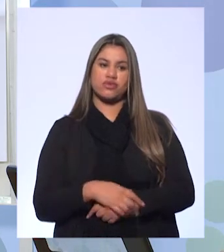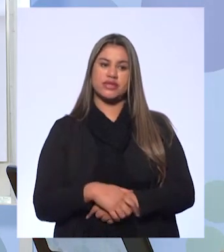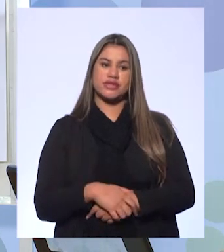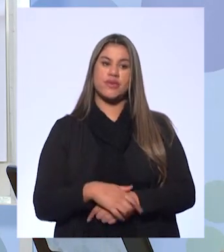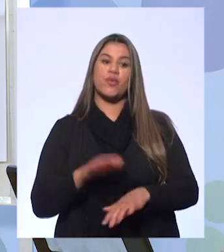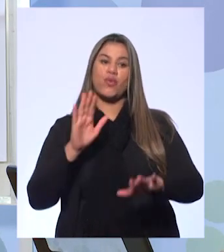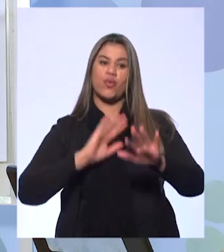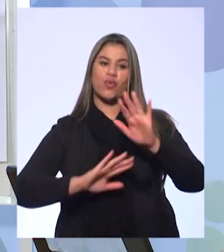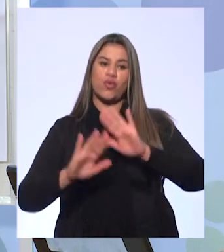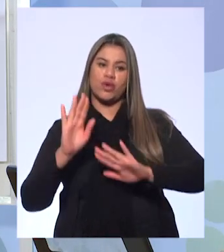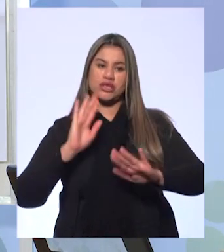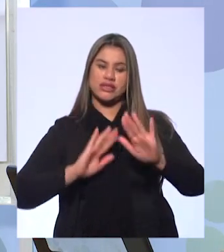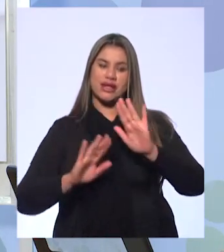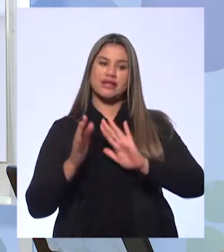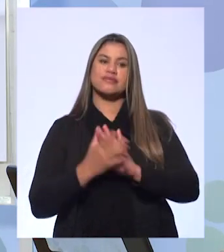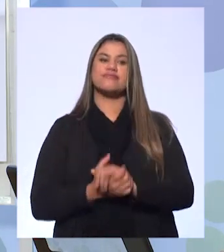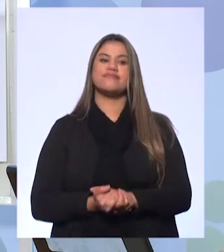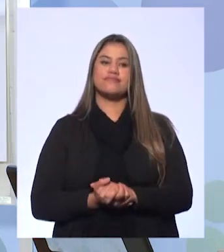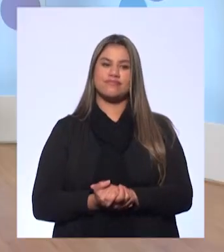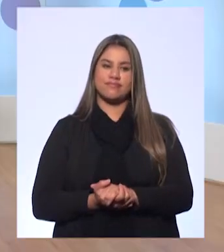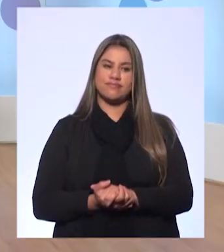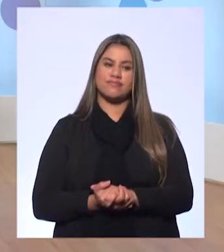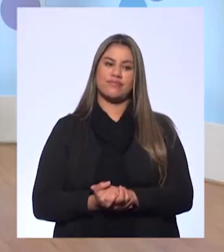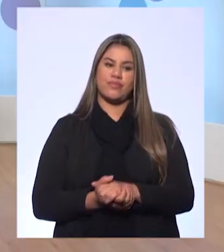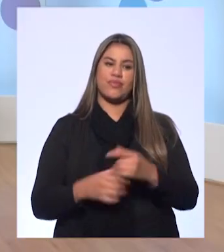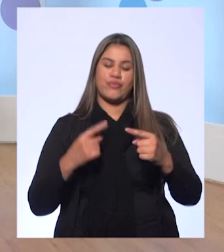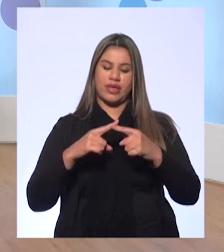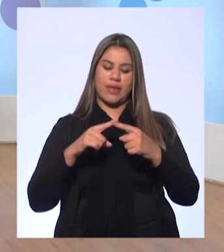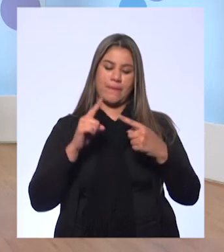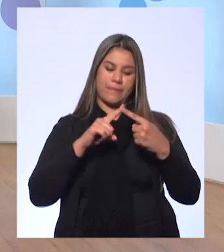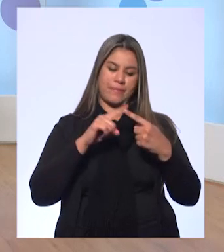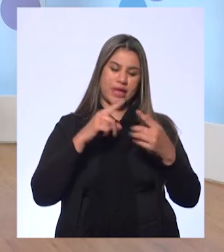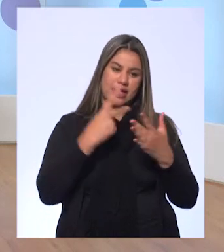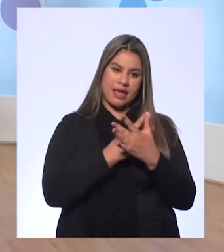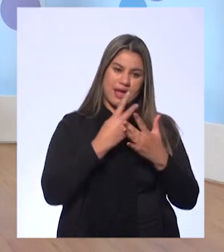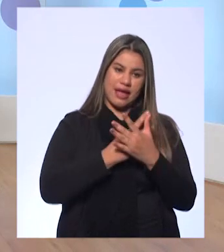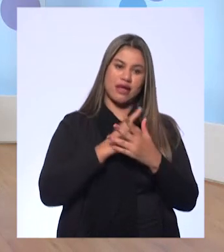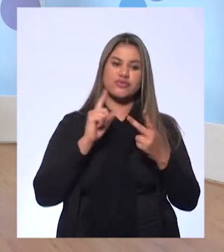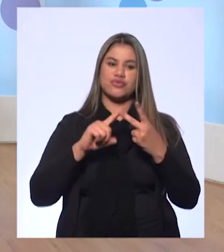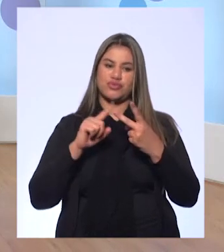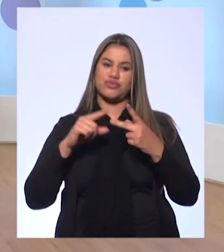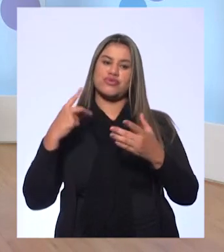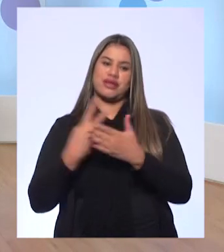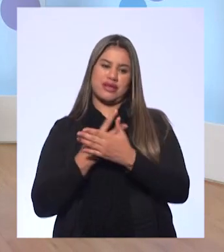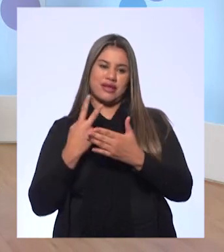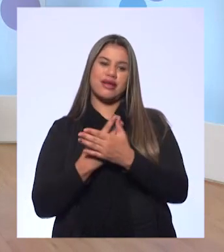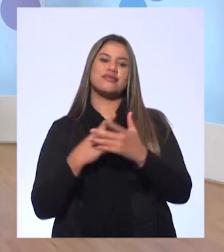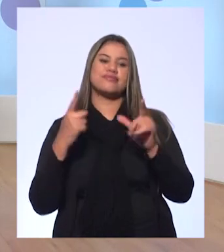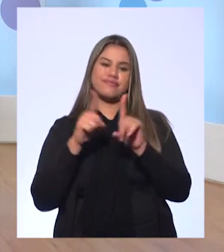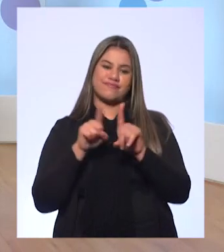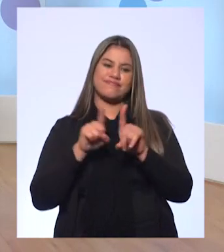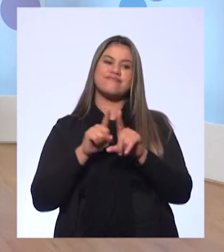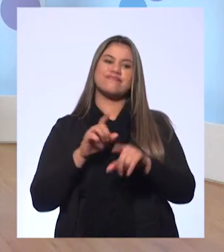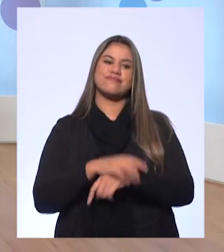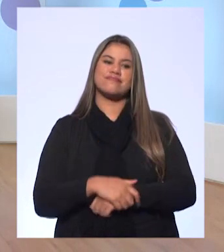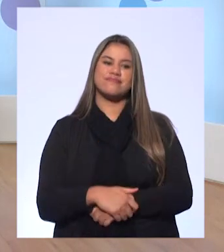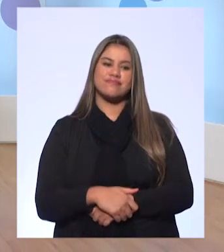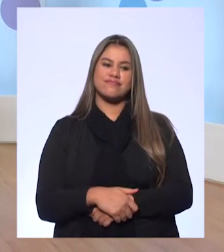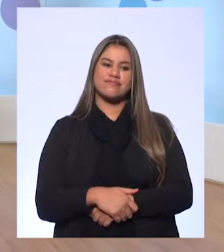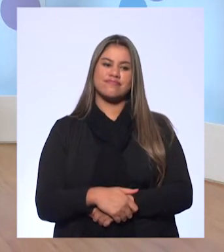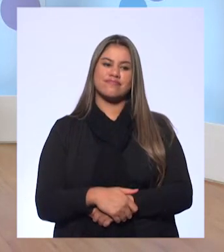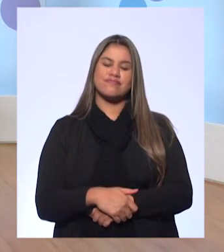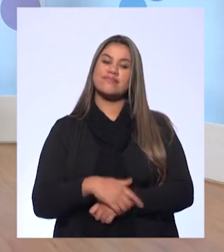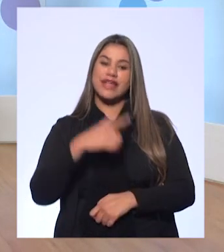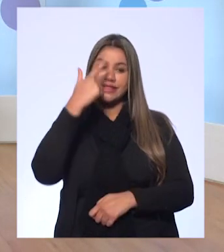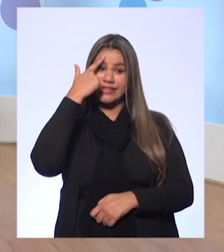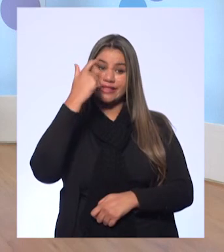aqui. Por isso que você errou aqui também. É, porque aí se você erra o primeiro, né, erra óbvio o segundo. que você vai multiplicar. A ideia né, do pensamento está